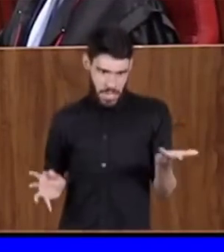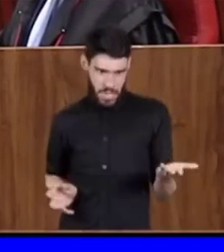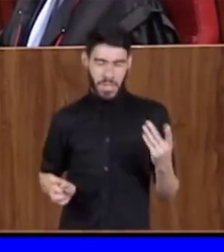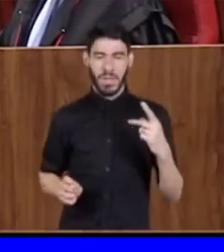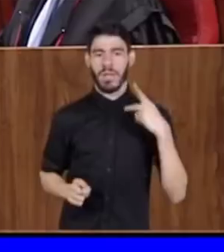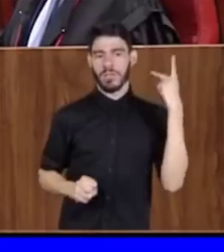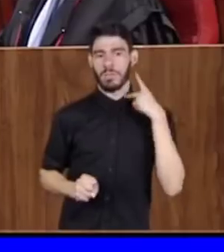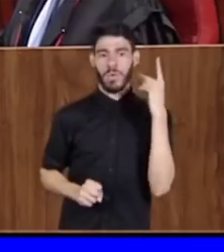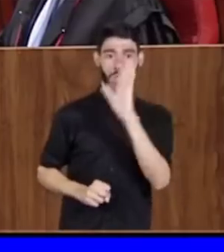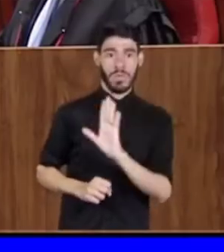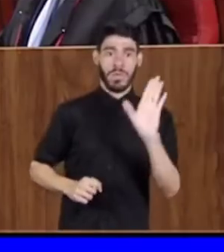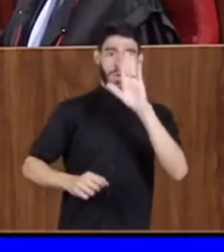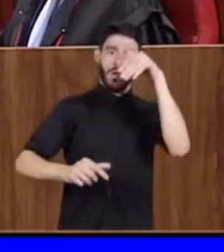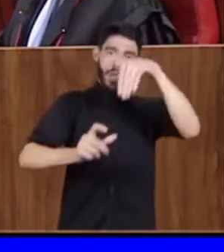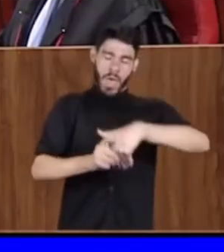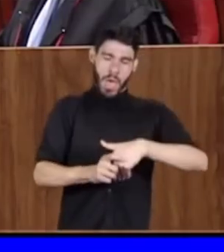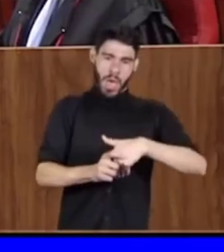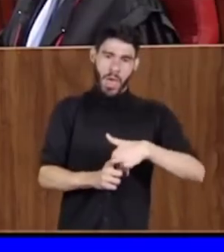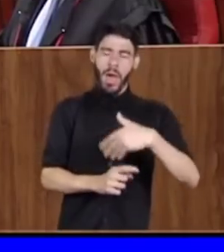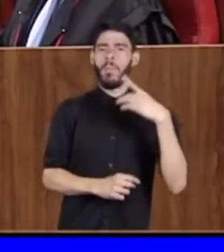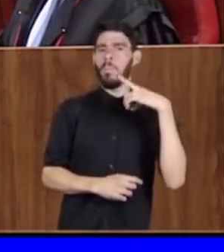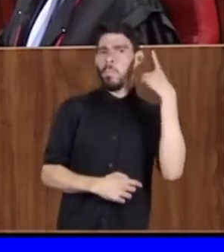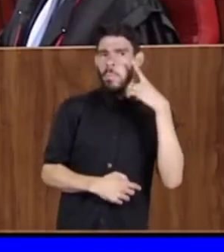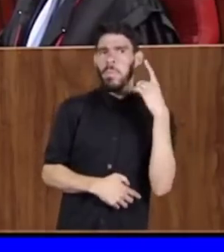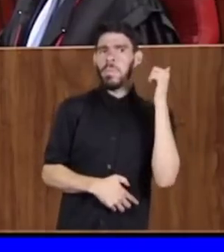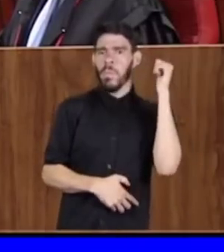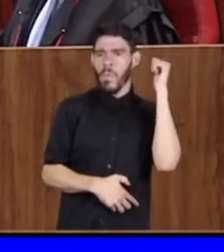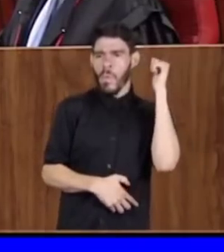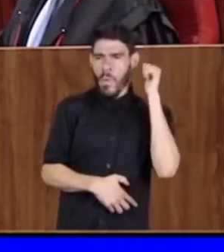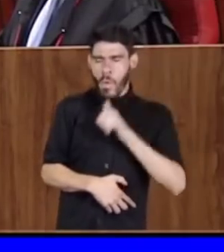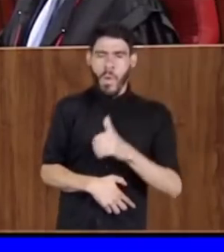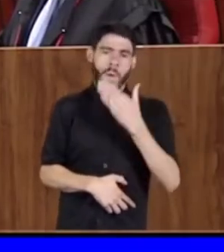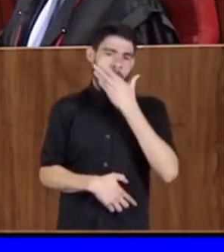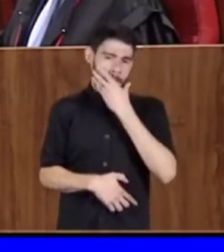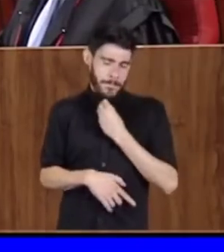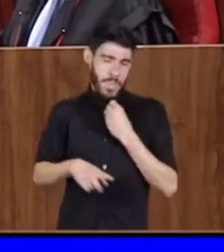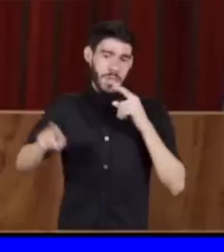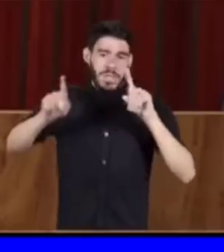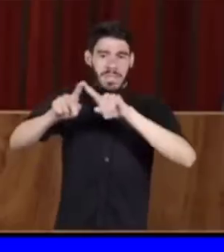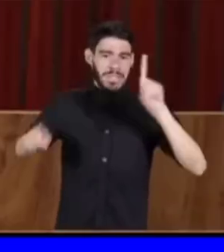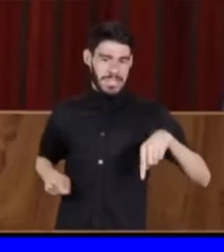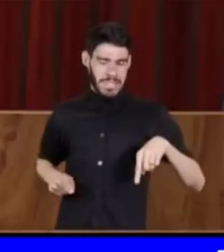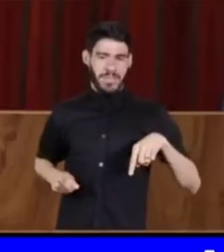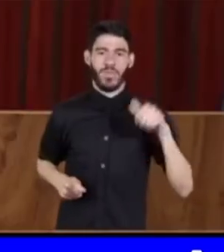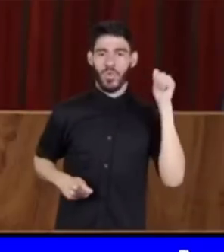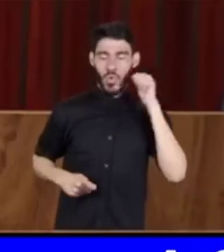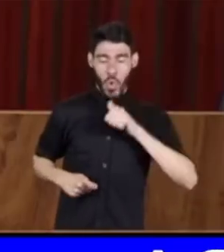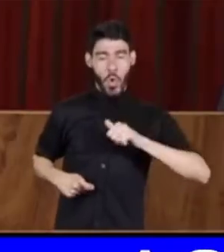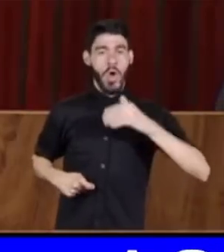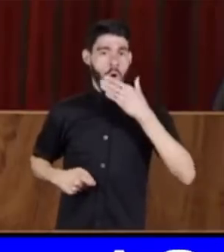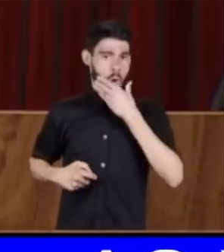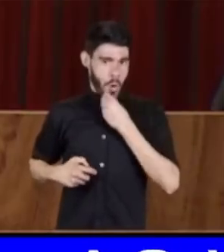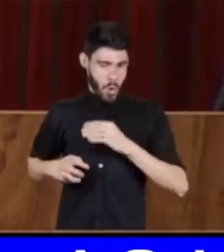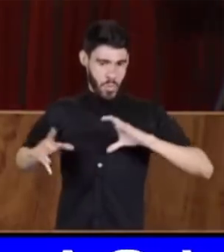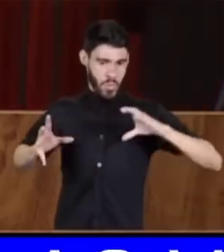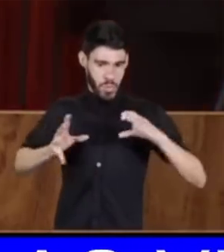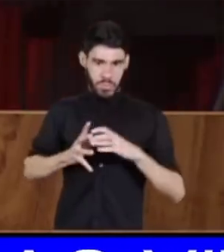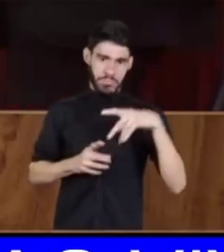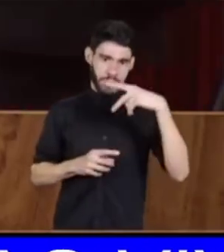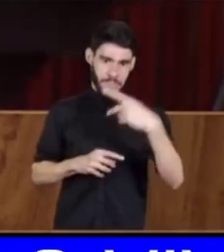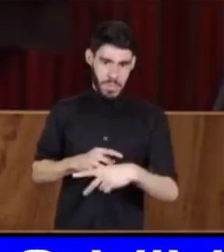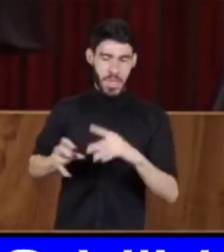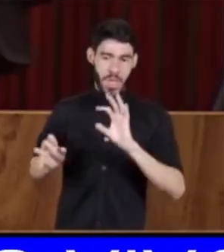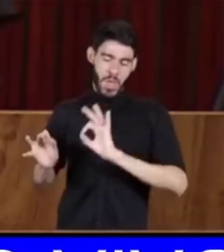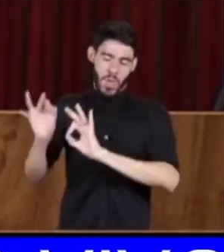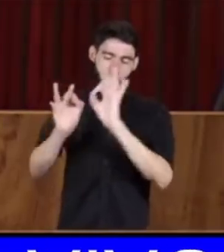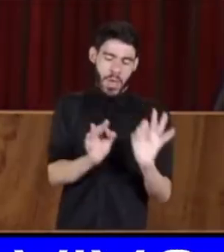vice-procurador-geral eleitoral, senhoras e senhores advogadas e advogados, servidoras e servidores da Corte, a todos que acompanham os